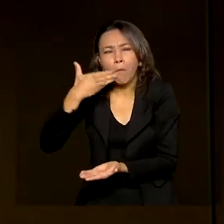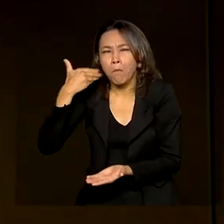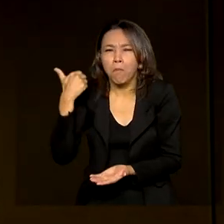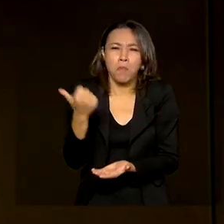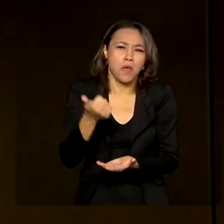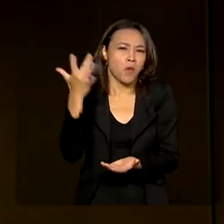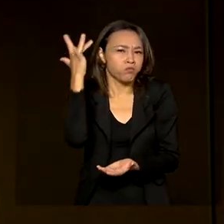em termos de Tecnologia